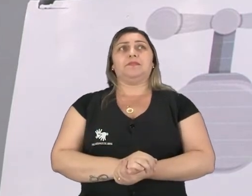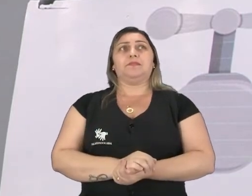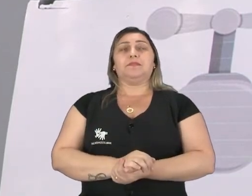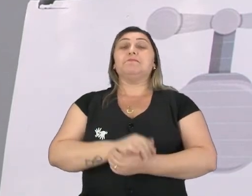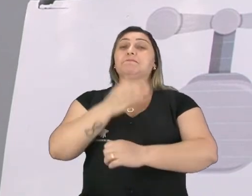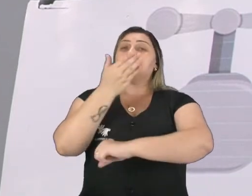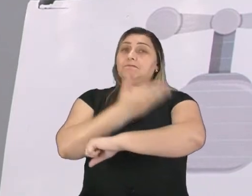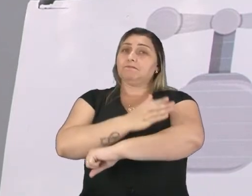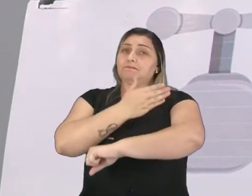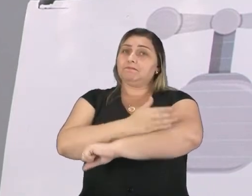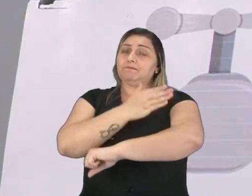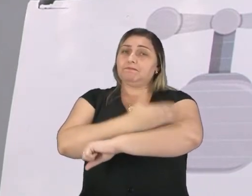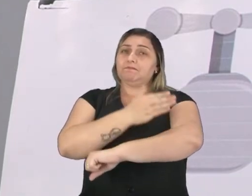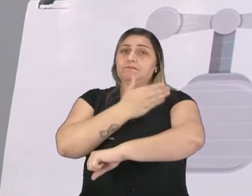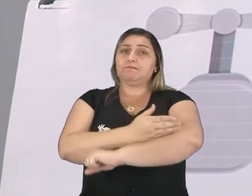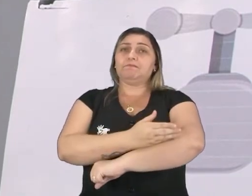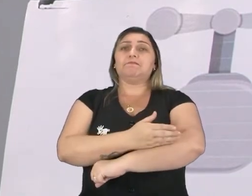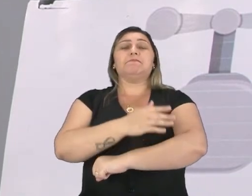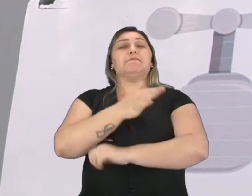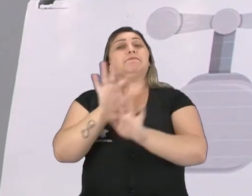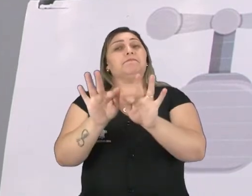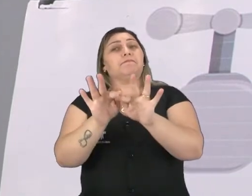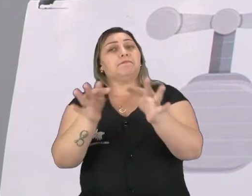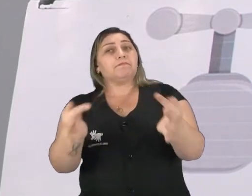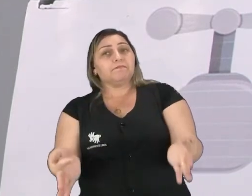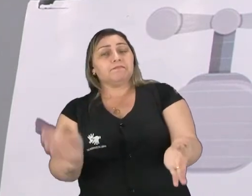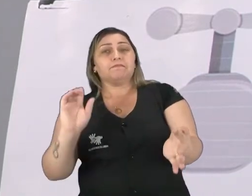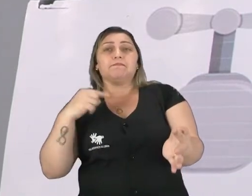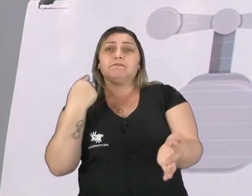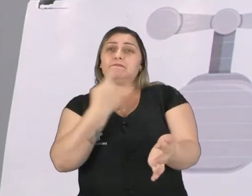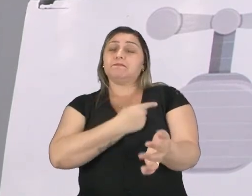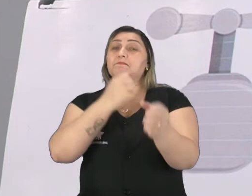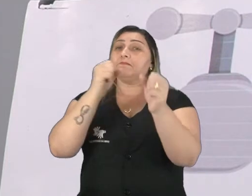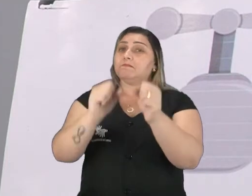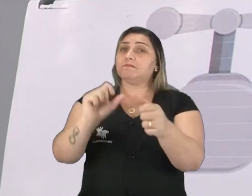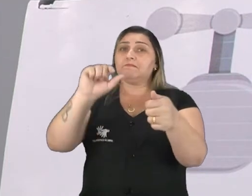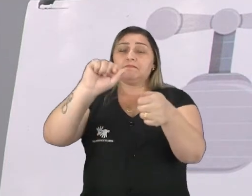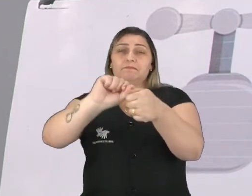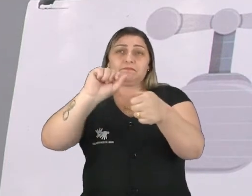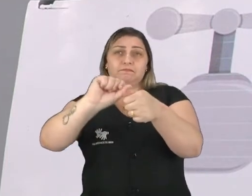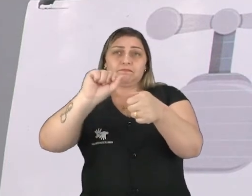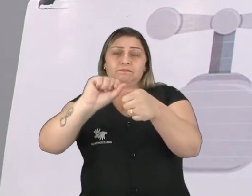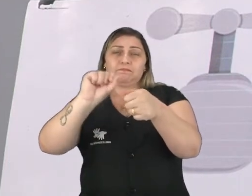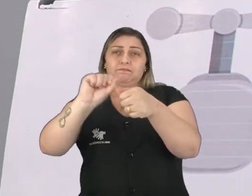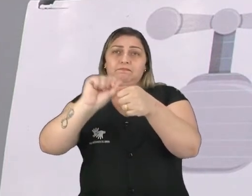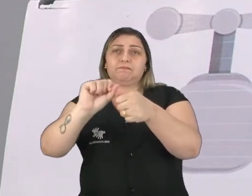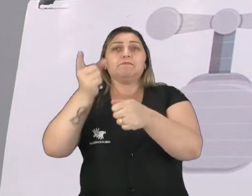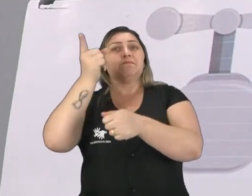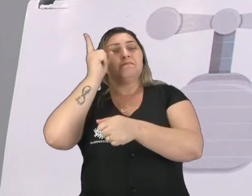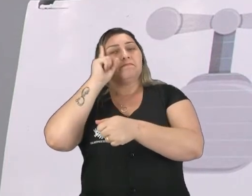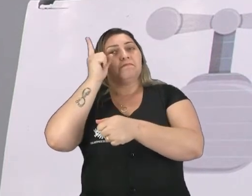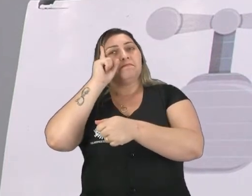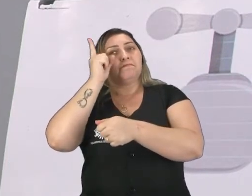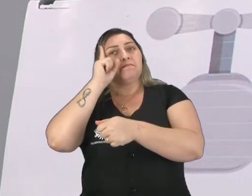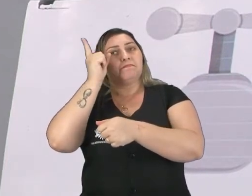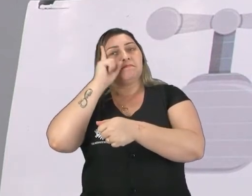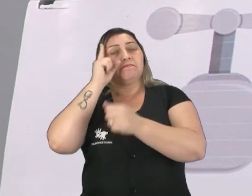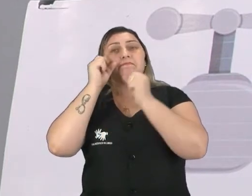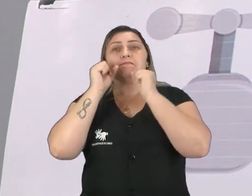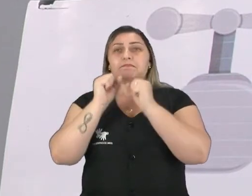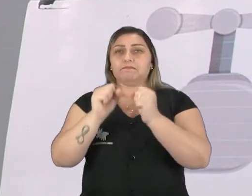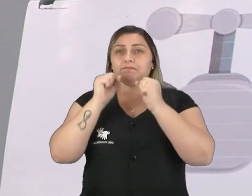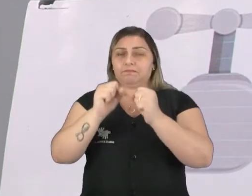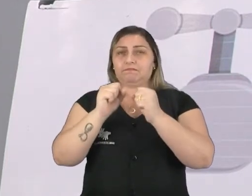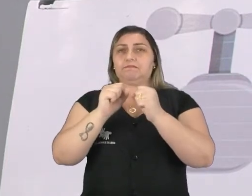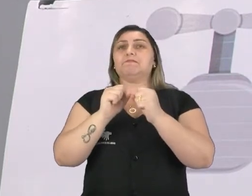essas práticas simples que nós podemos fazer, né, no nosso dia a dia, podemos